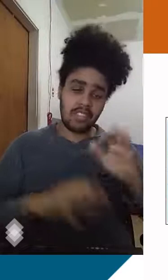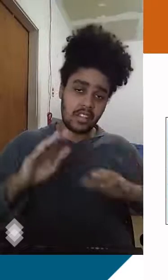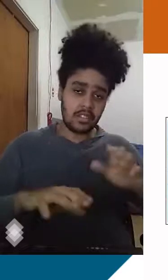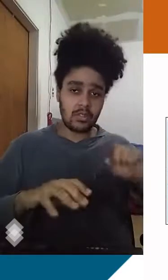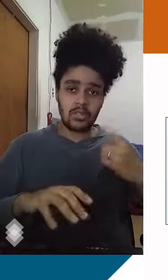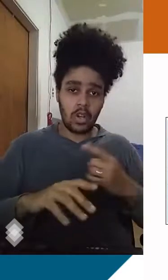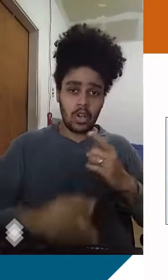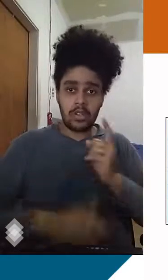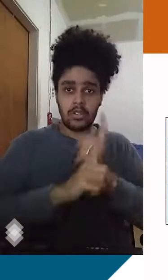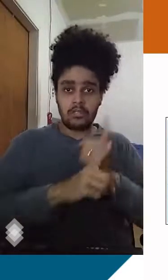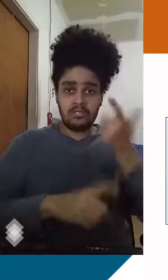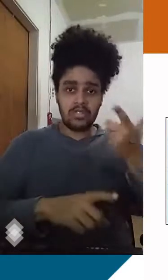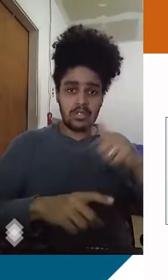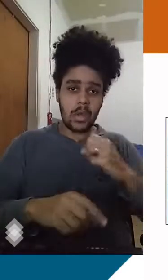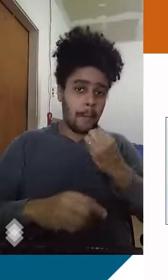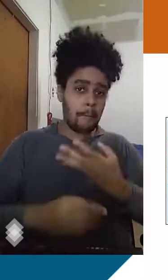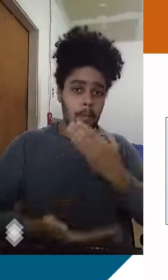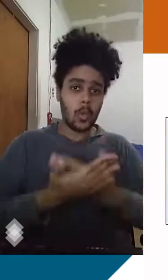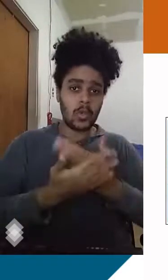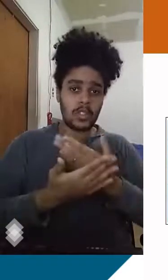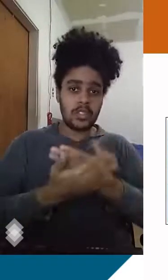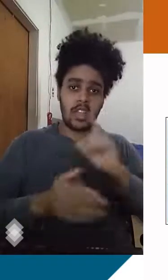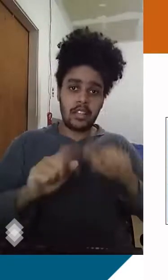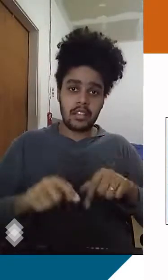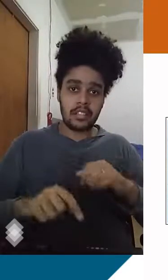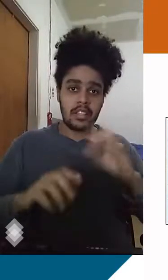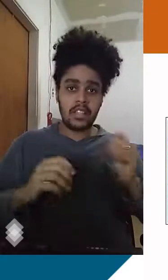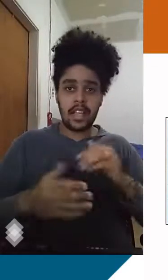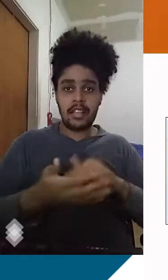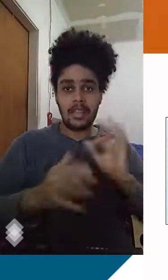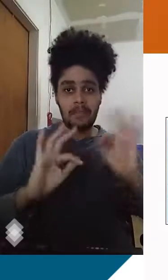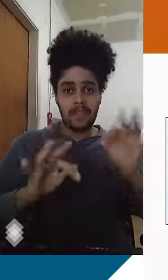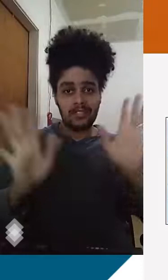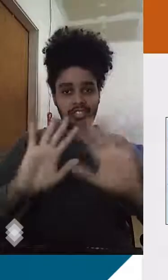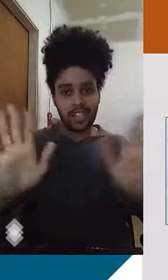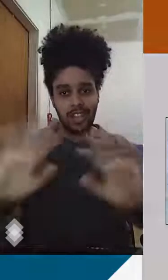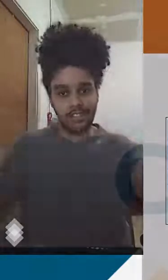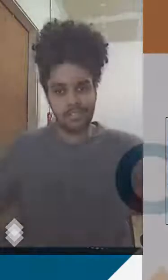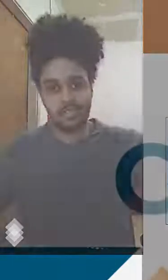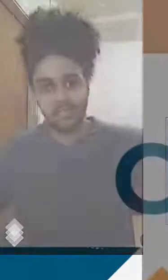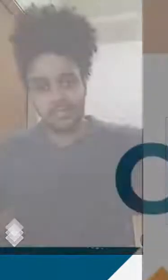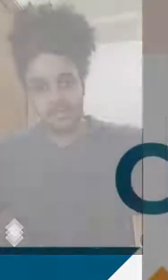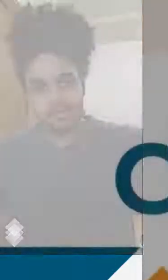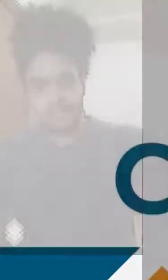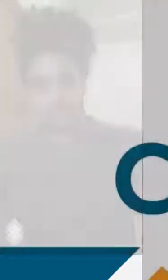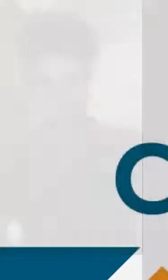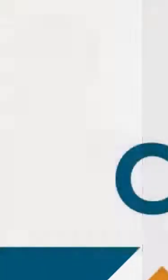breve, talvez aí a gente possa se encontrar de novo. Bons estudos. E é isso, gente. Até mais. Tchau!